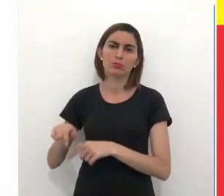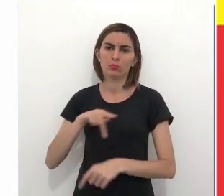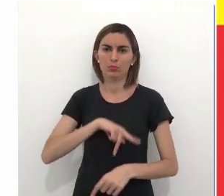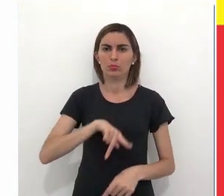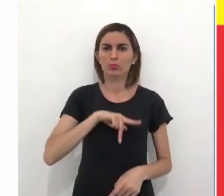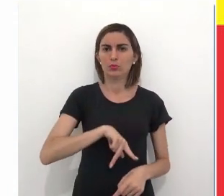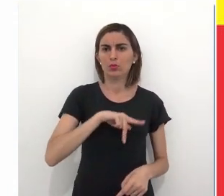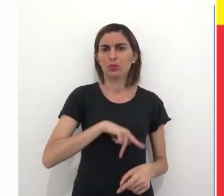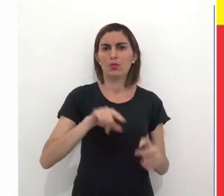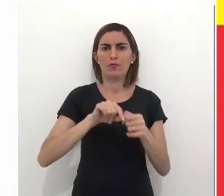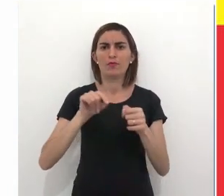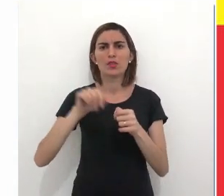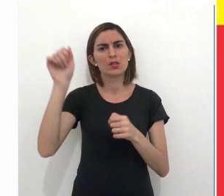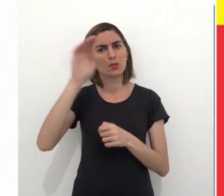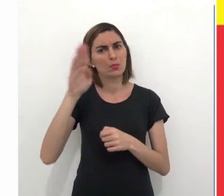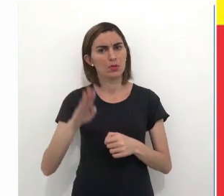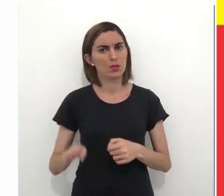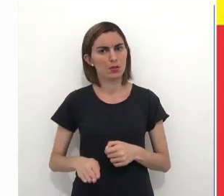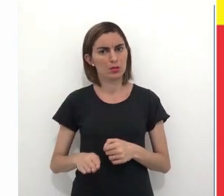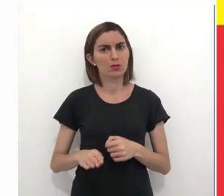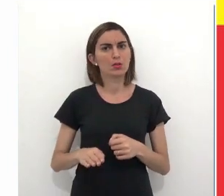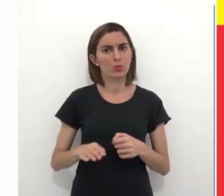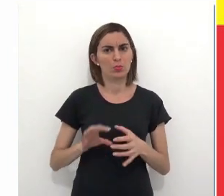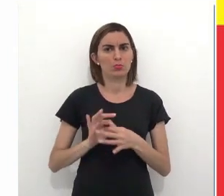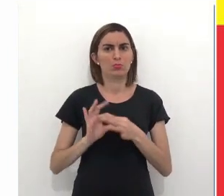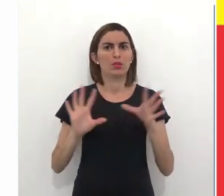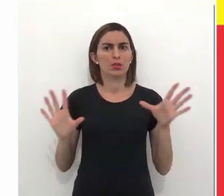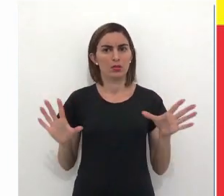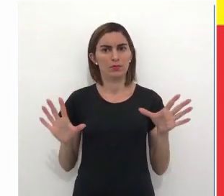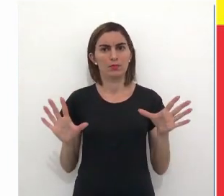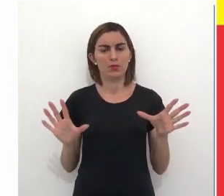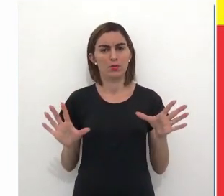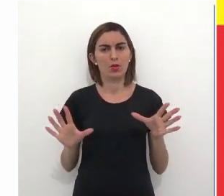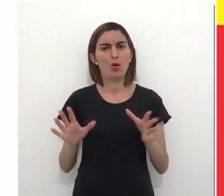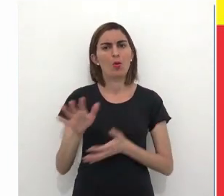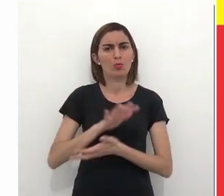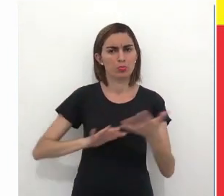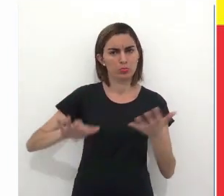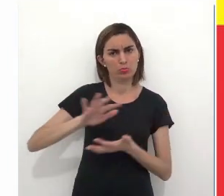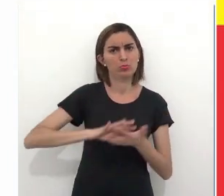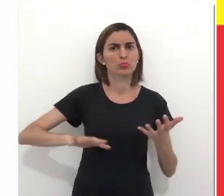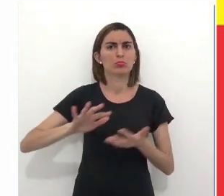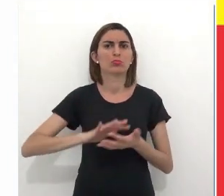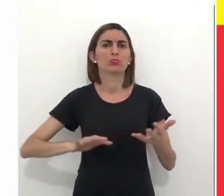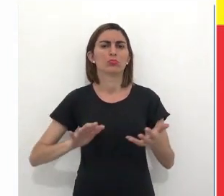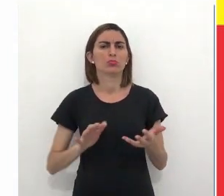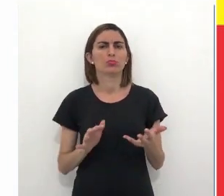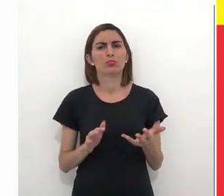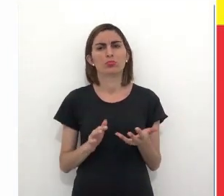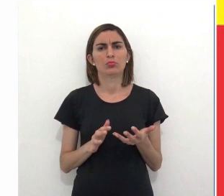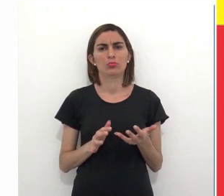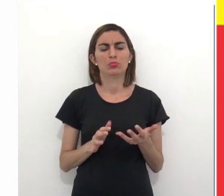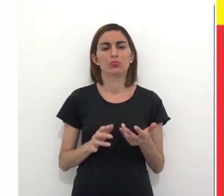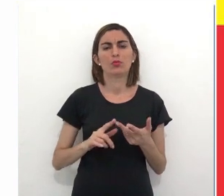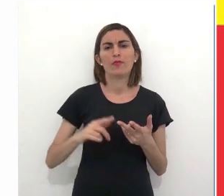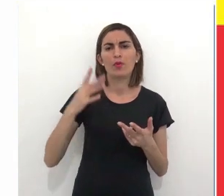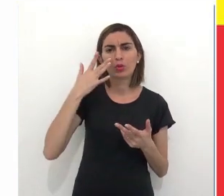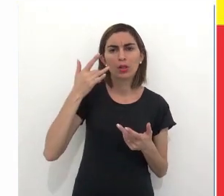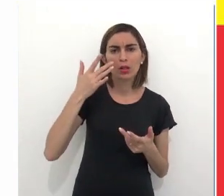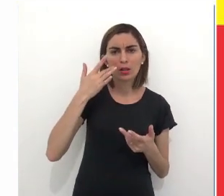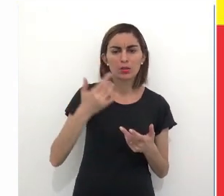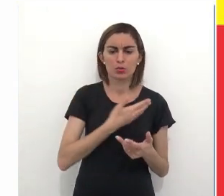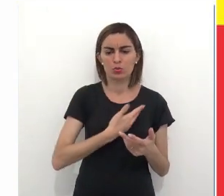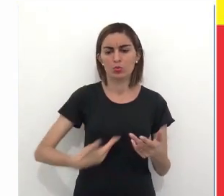os portugueses a fazer o Brasil a ser independente. Os revoltosos estavam em